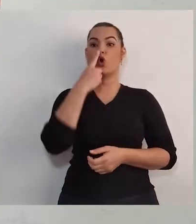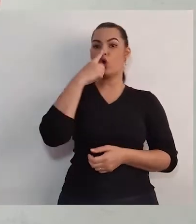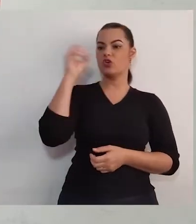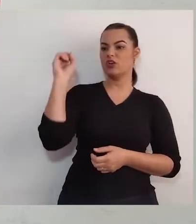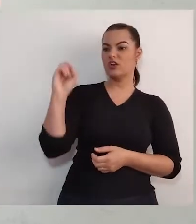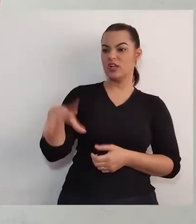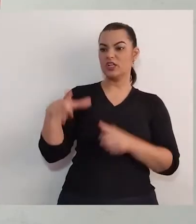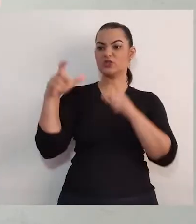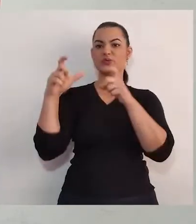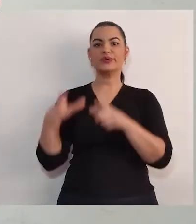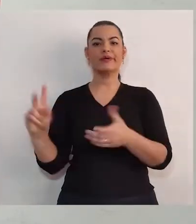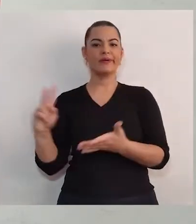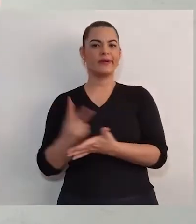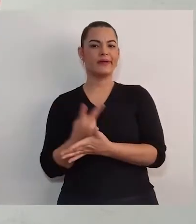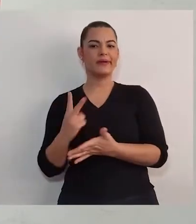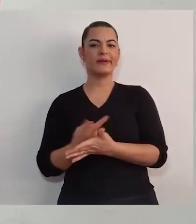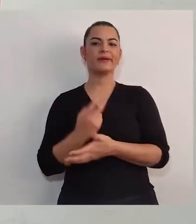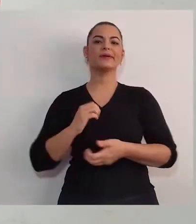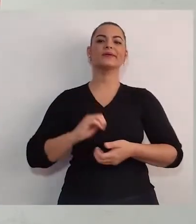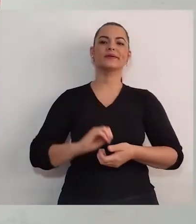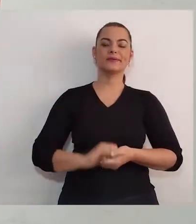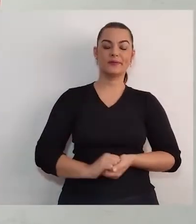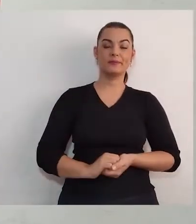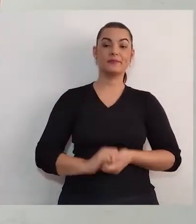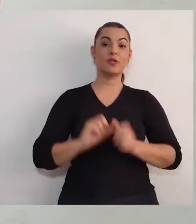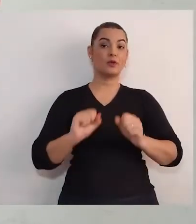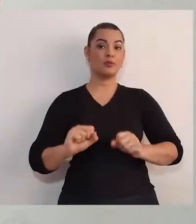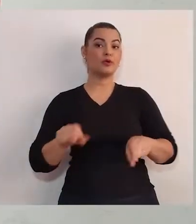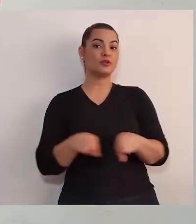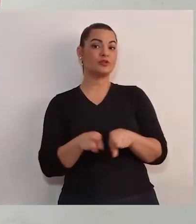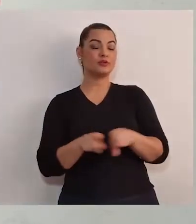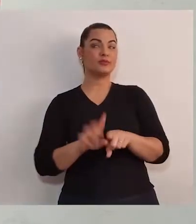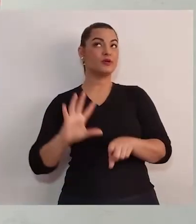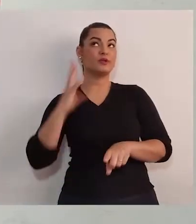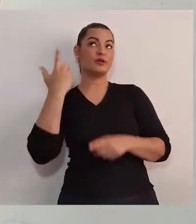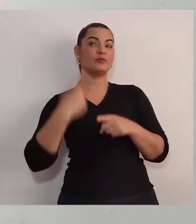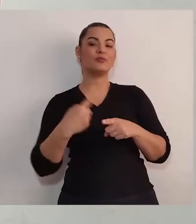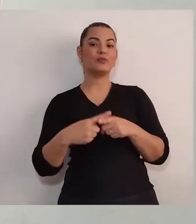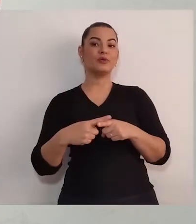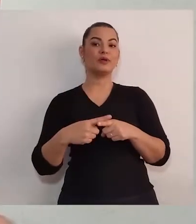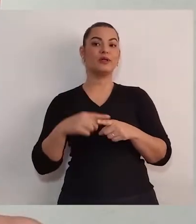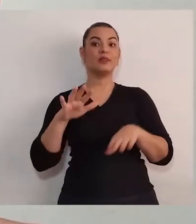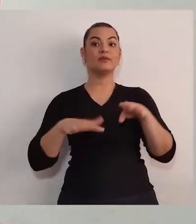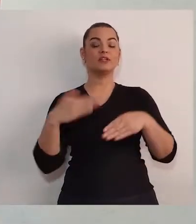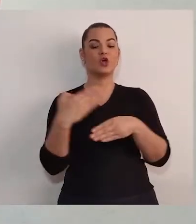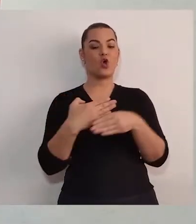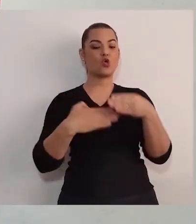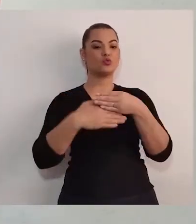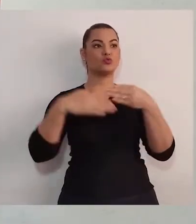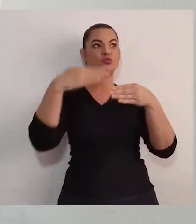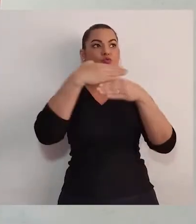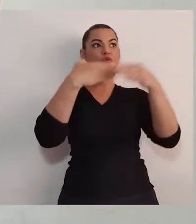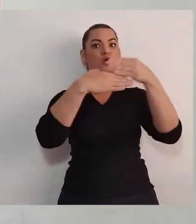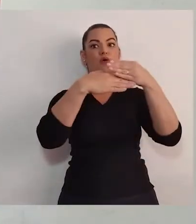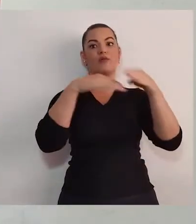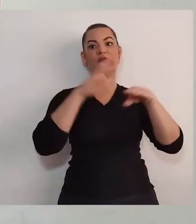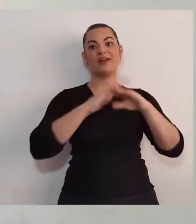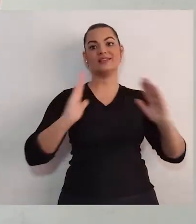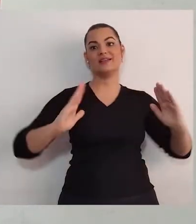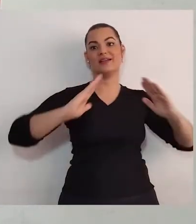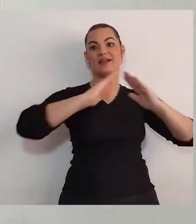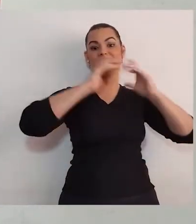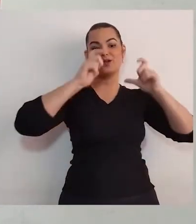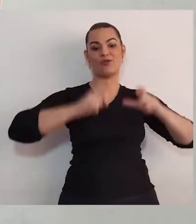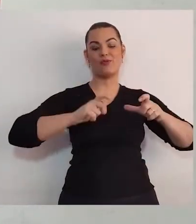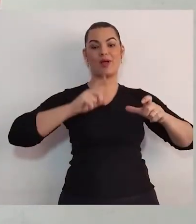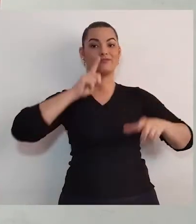de resíduos sólidos. Ele pode ser causado ainda por uma construção em área de risco. Que mais